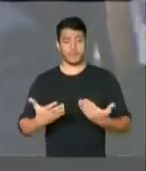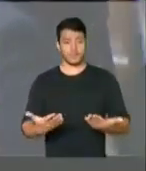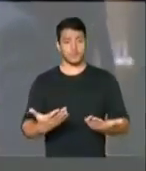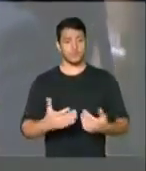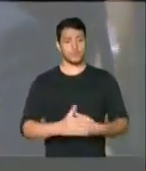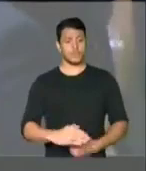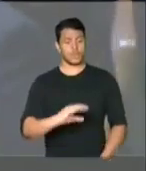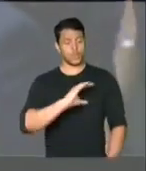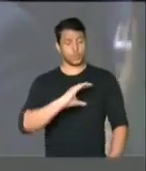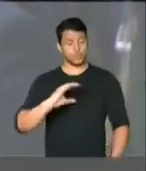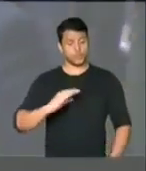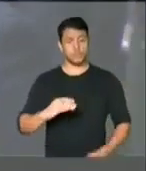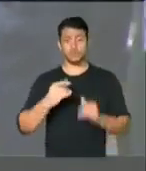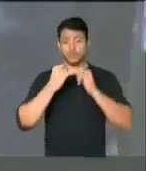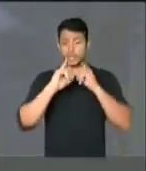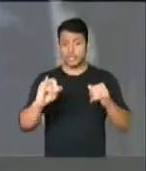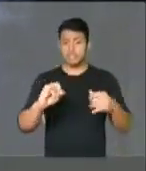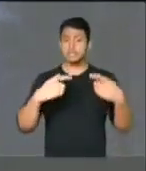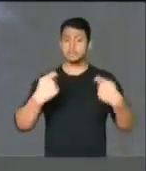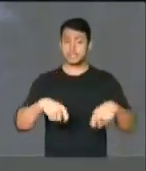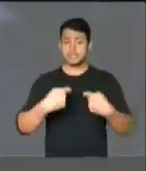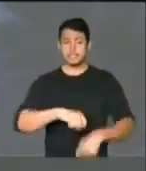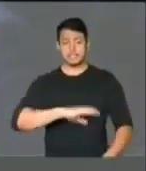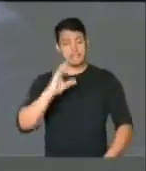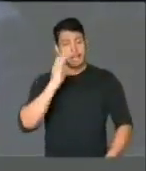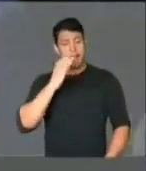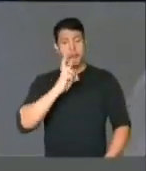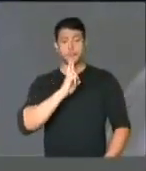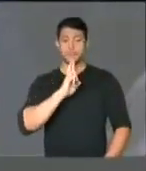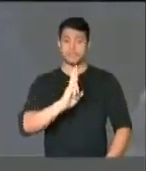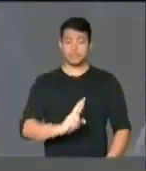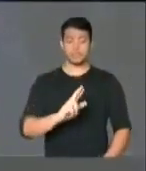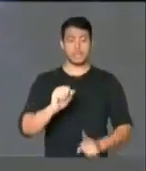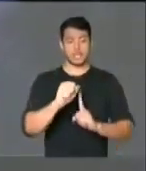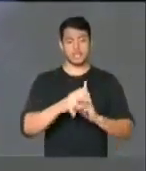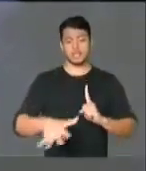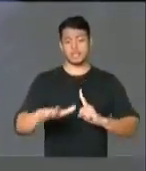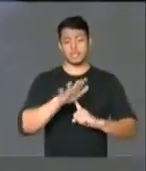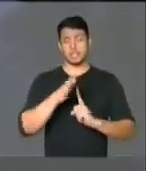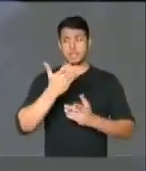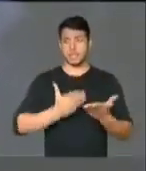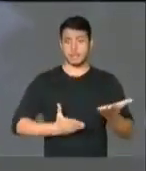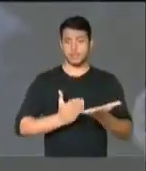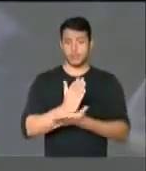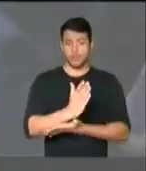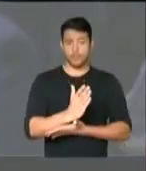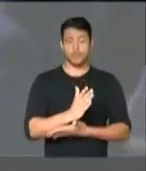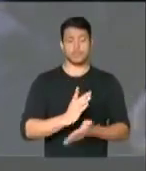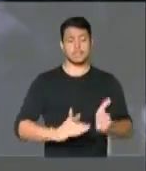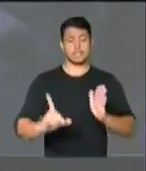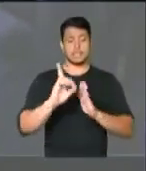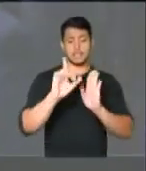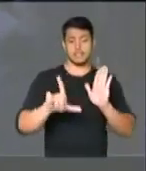que a Comissão de Minas e Energia, na próxima semana, dê uma resposta para a sociedade e aprove o decreto legislativo que